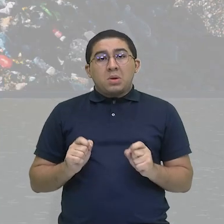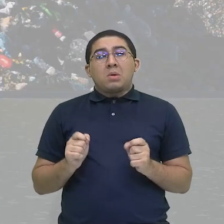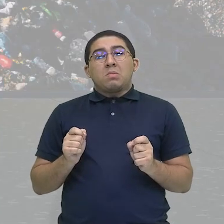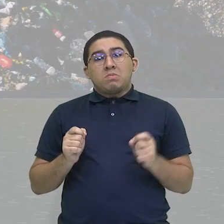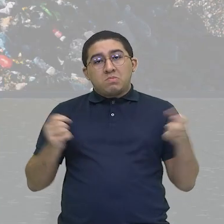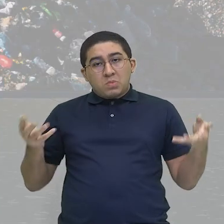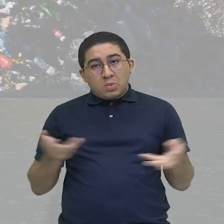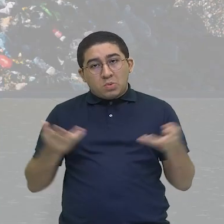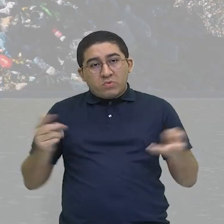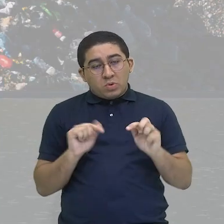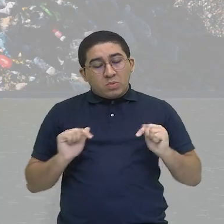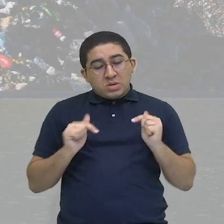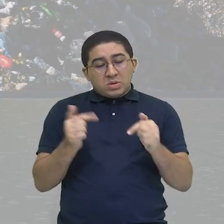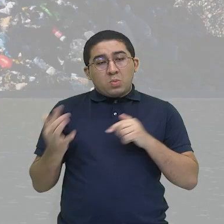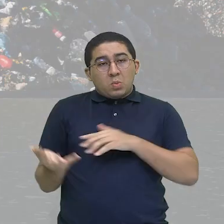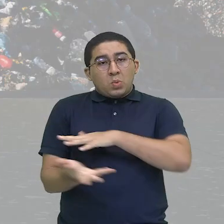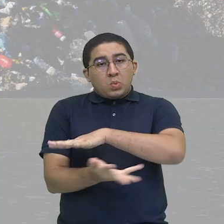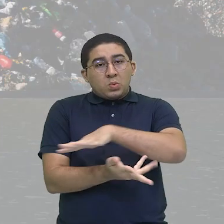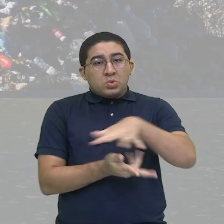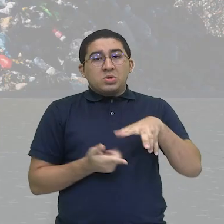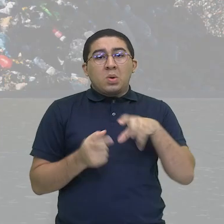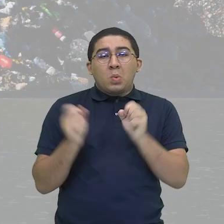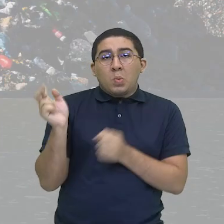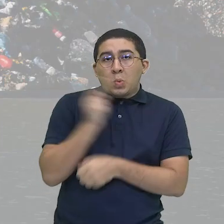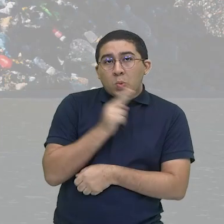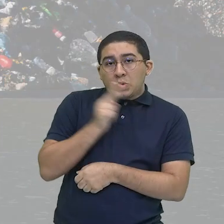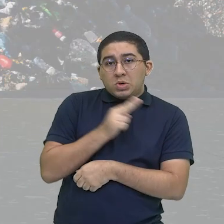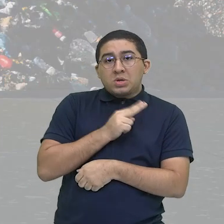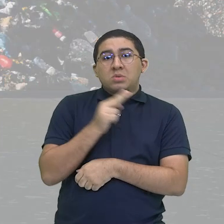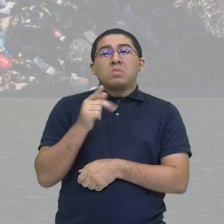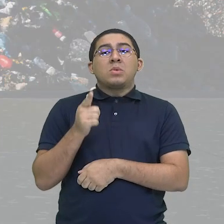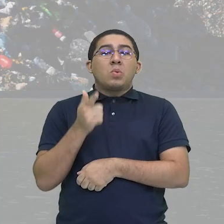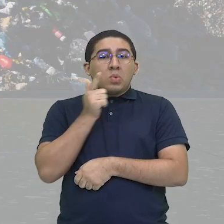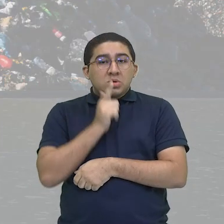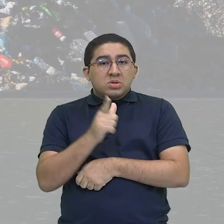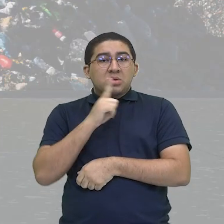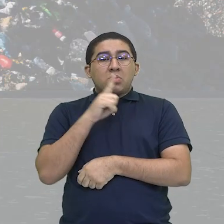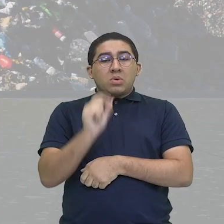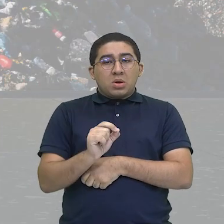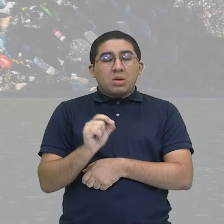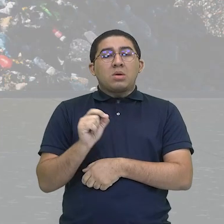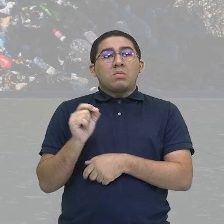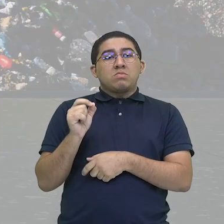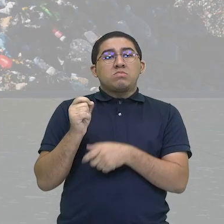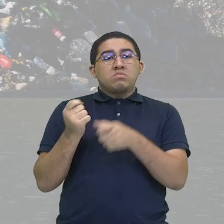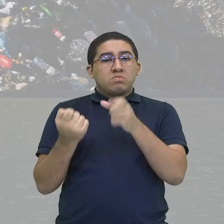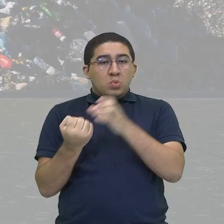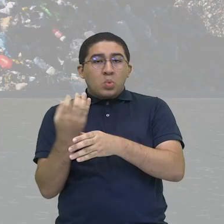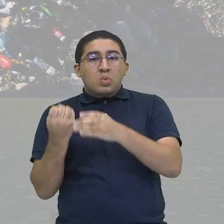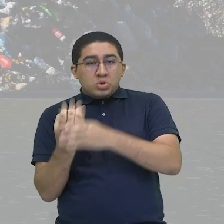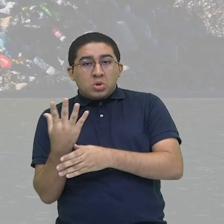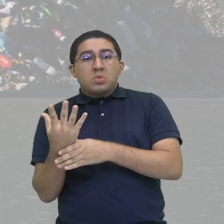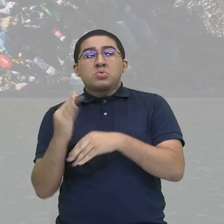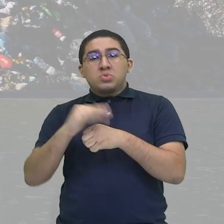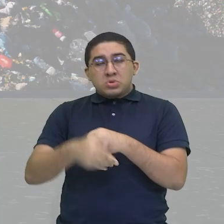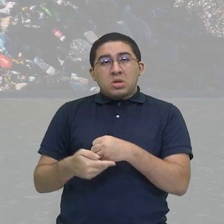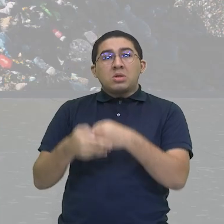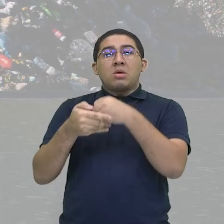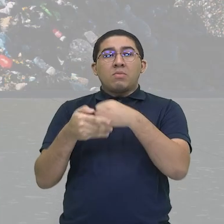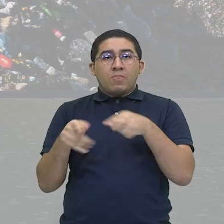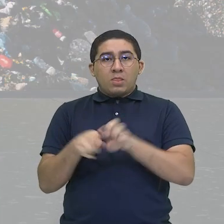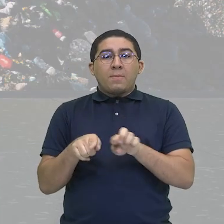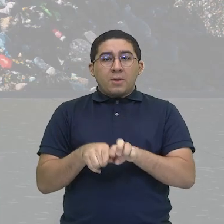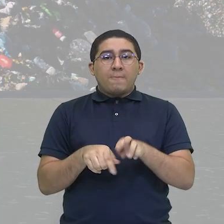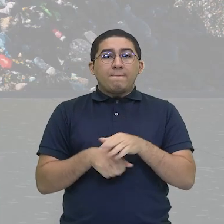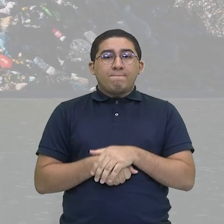promover uma ação global urgente. Para quê? Para garantir padrões de consumo e produção sustentáveis. Então, esse é o motivo